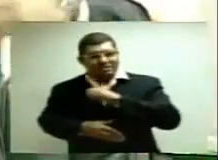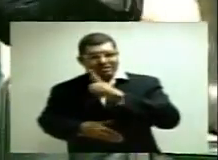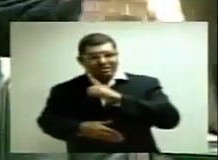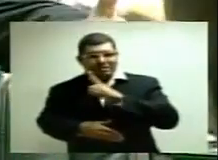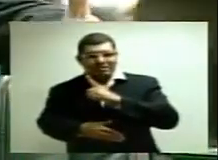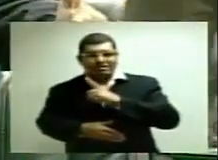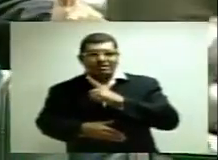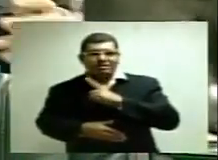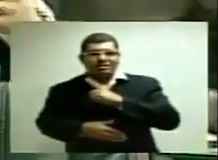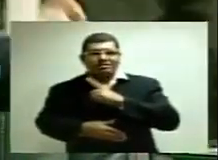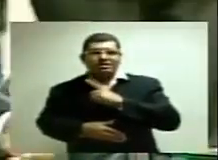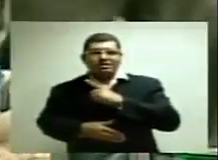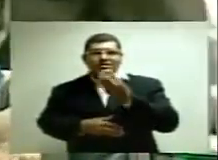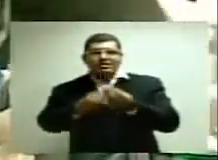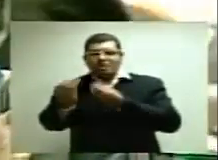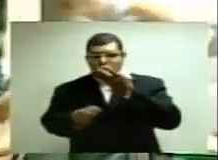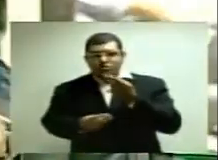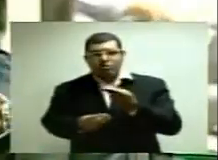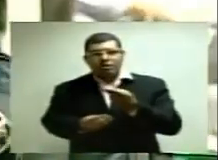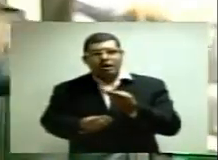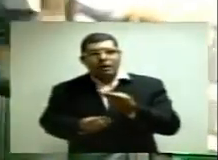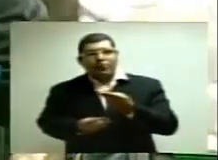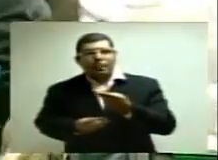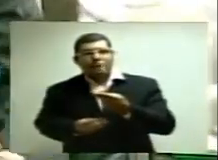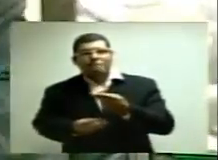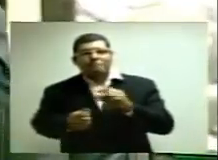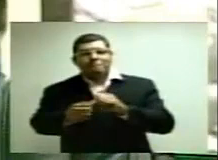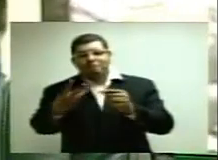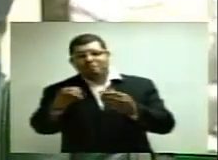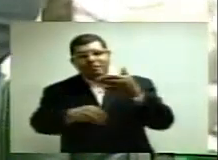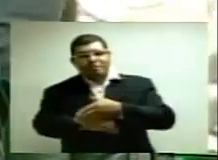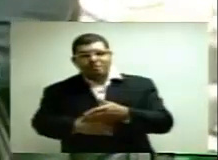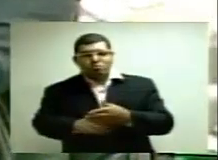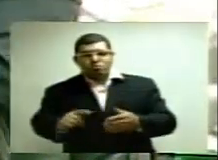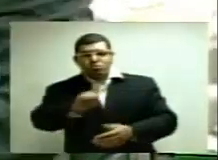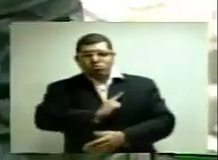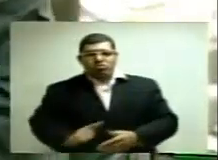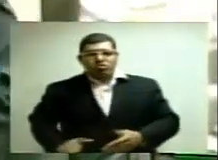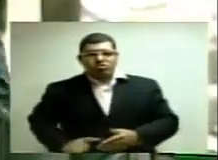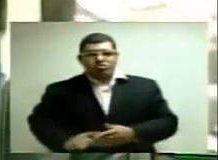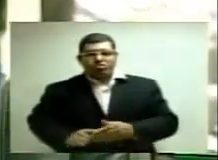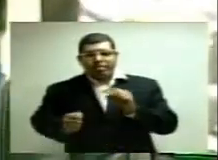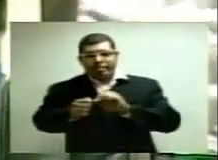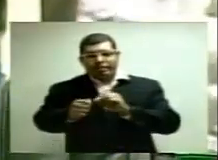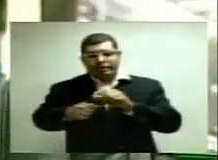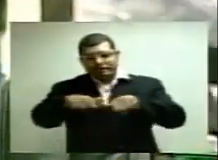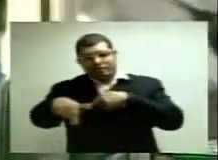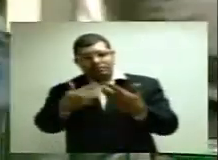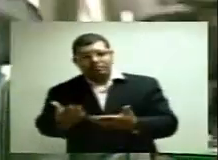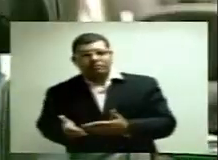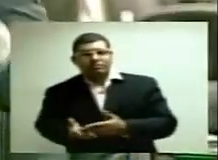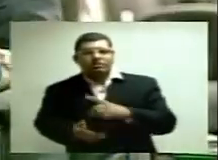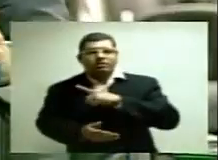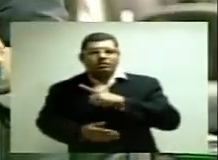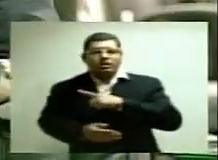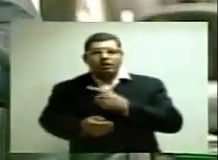que se desdobrar, vai ter, como diz o ditado popular, se virar nos 30, o governador José Melo para desfazer isso.